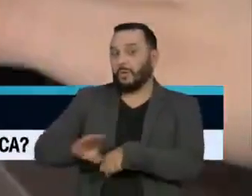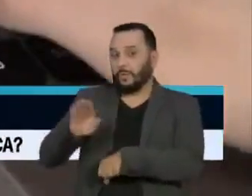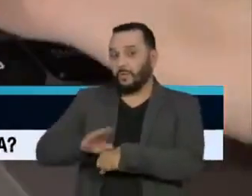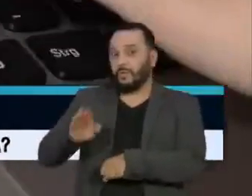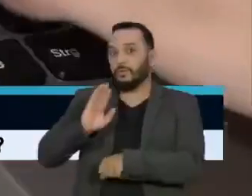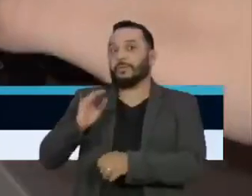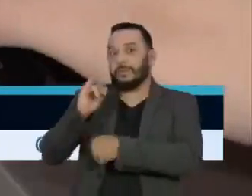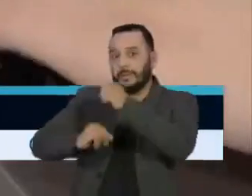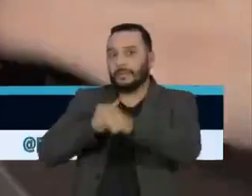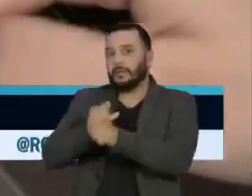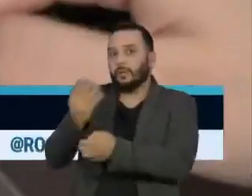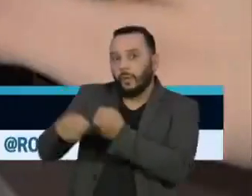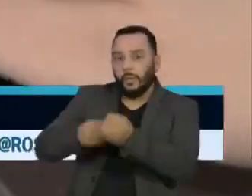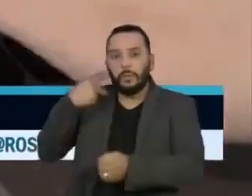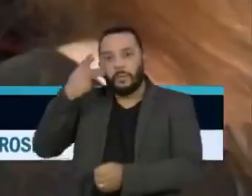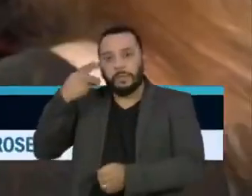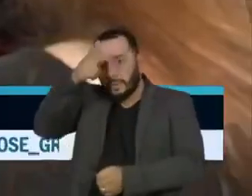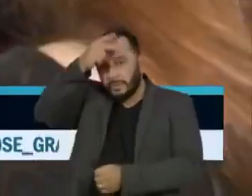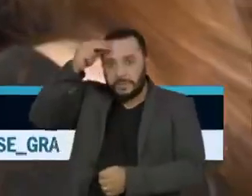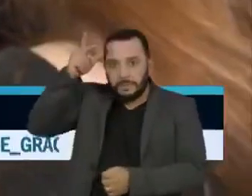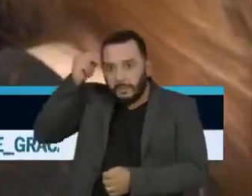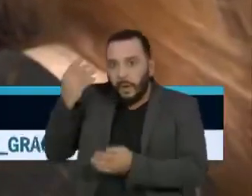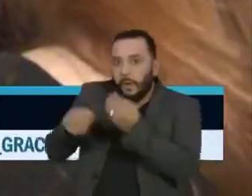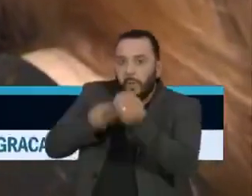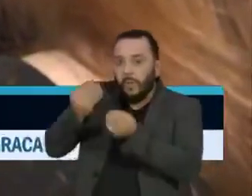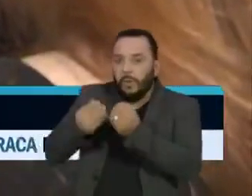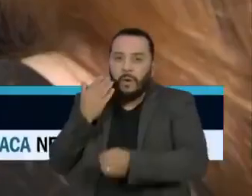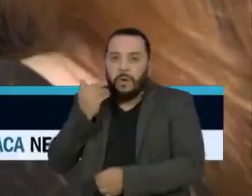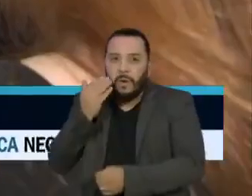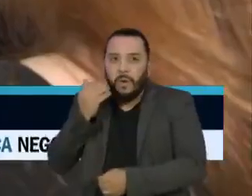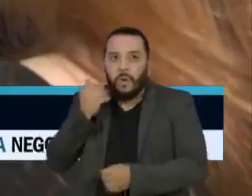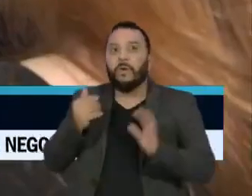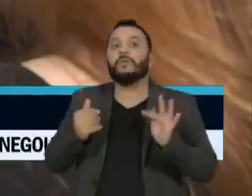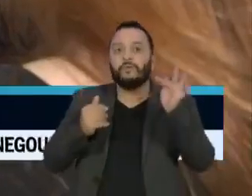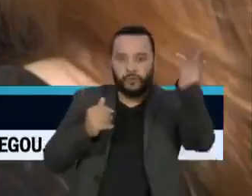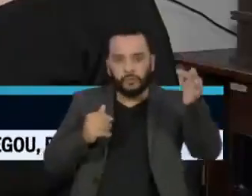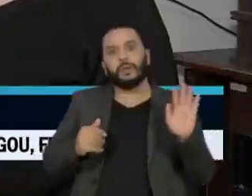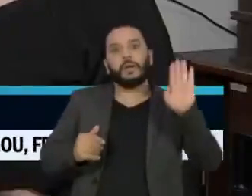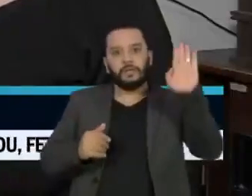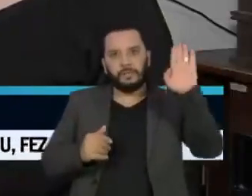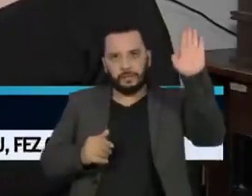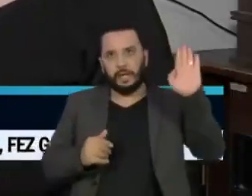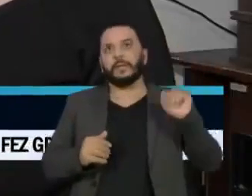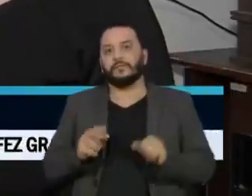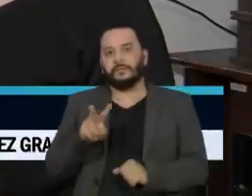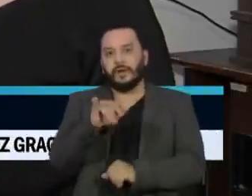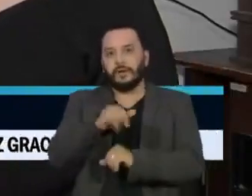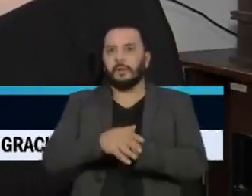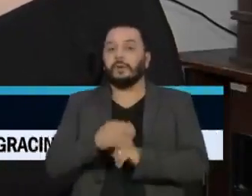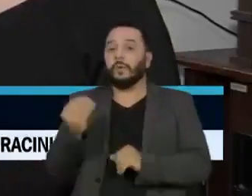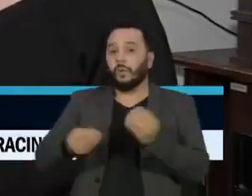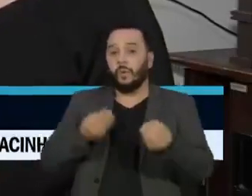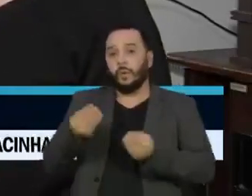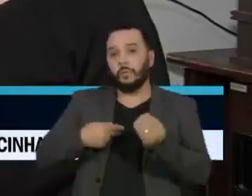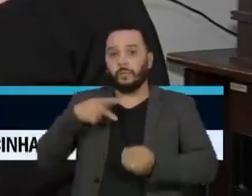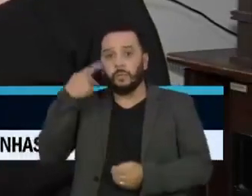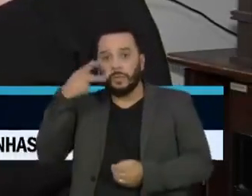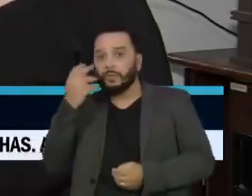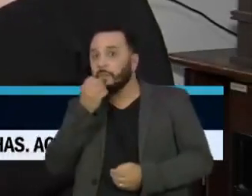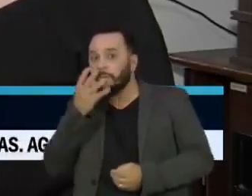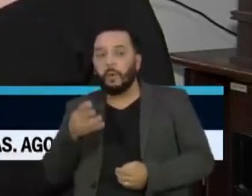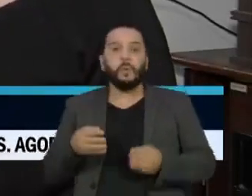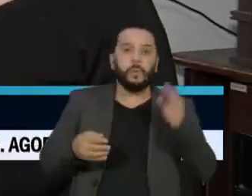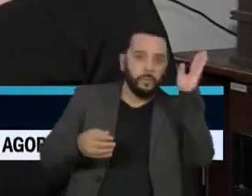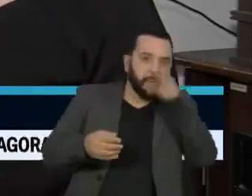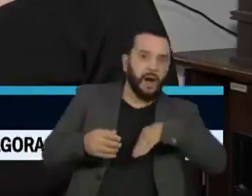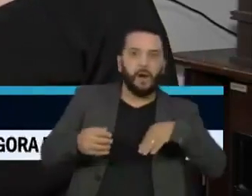saber exatamente como tudo funciona e, quem sabe, se candidatar a algum cargo no futuro. Saber distinguir um político bom de um político mau, um